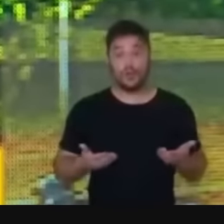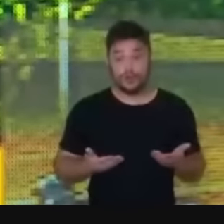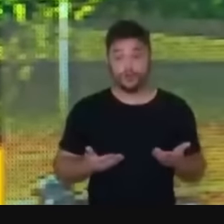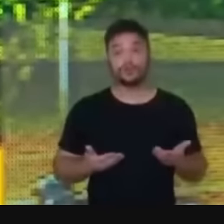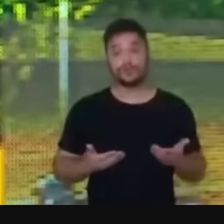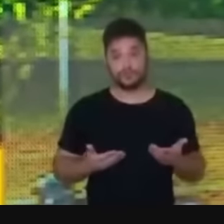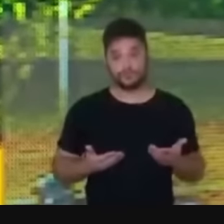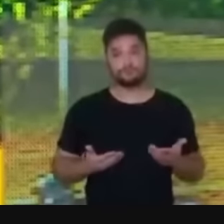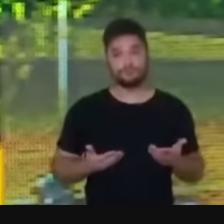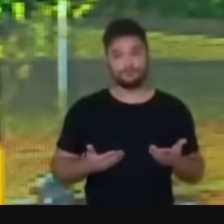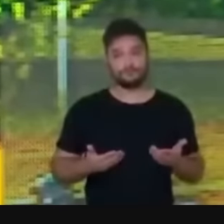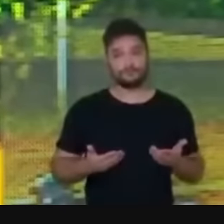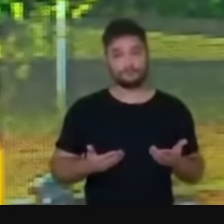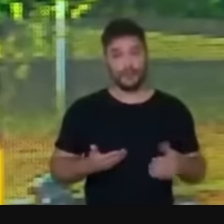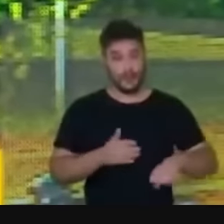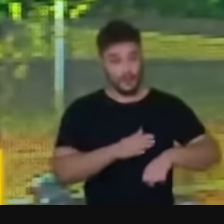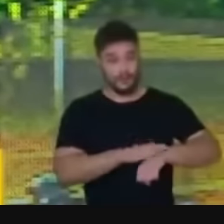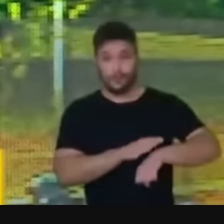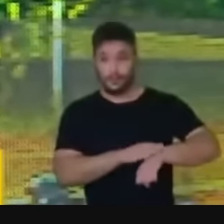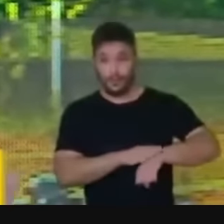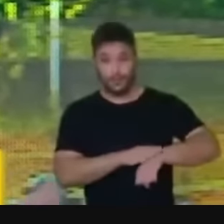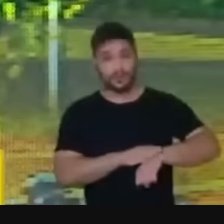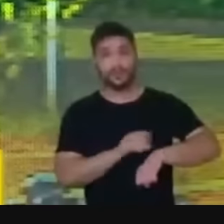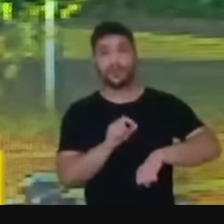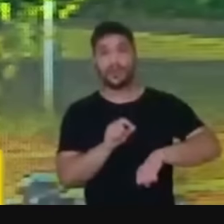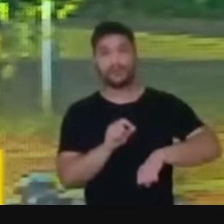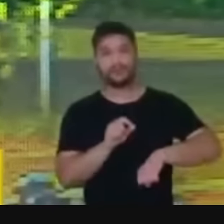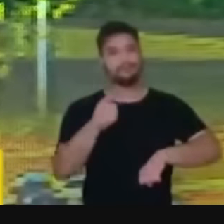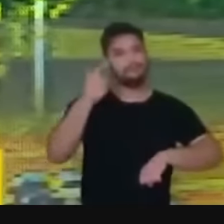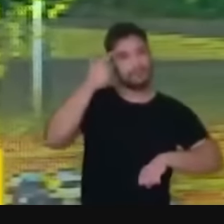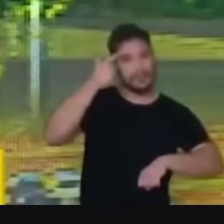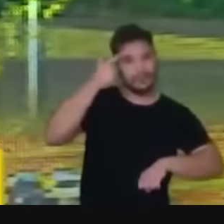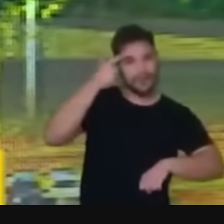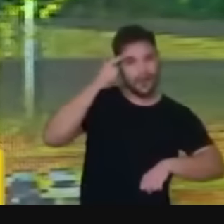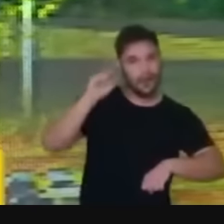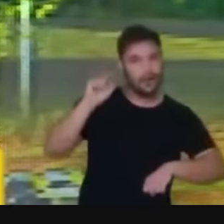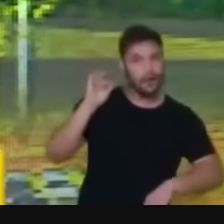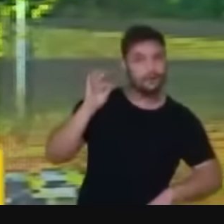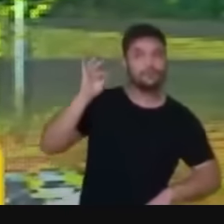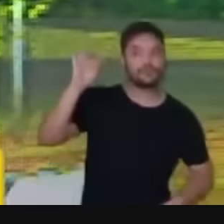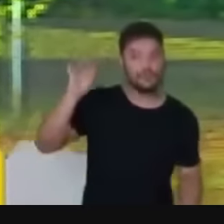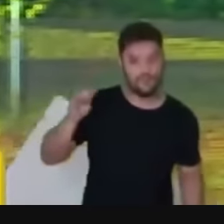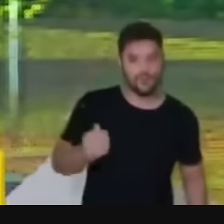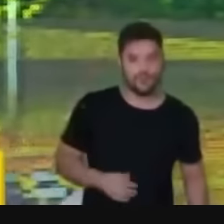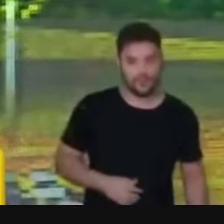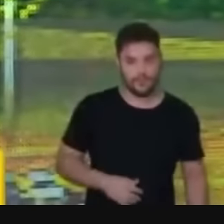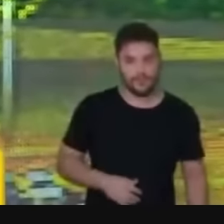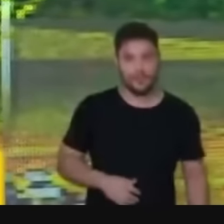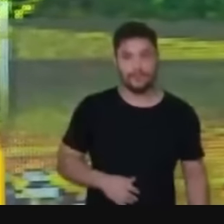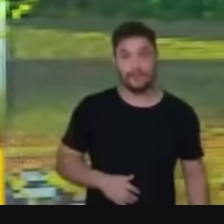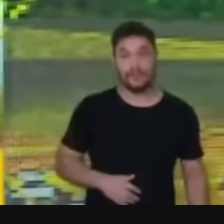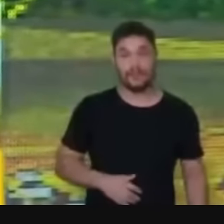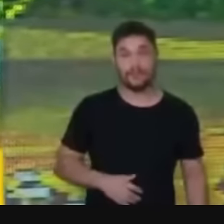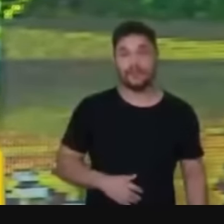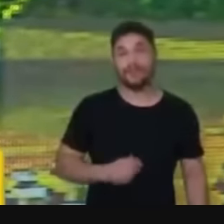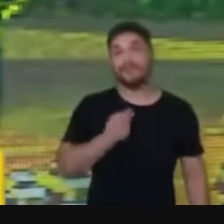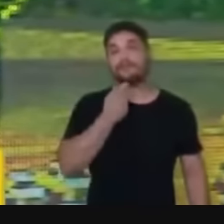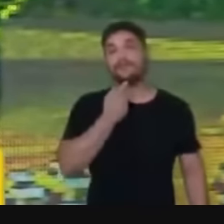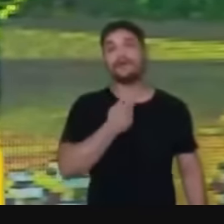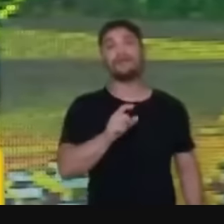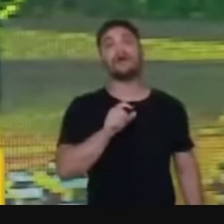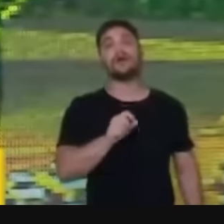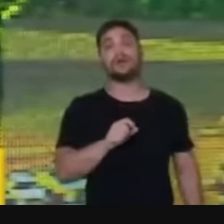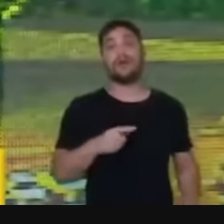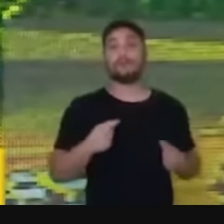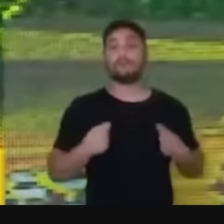também é o momento de olharmos para o futuro e reafirmarmos a